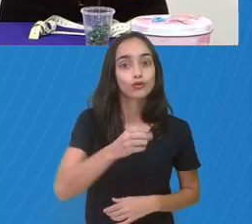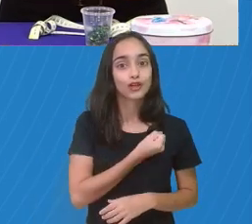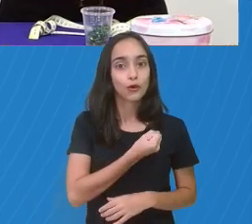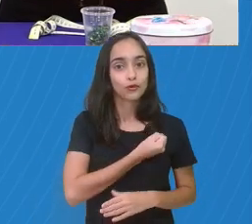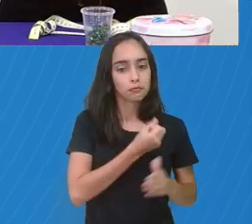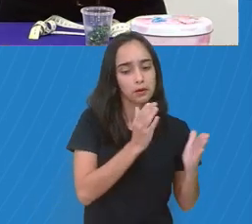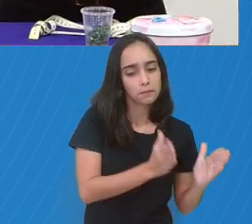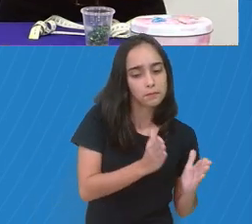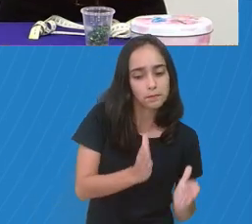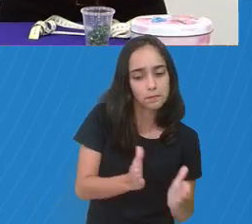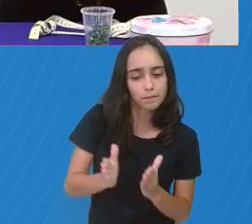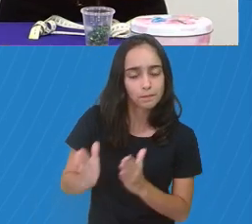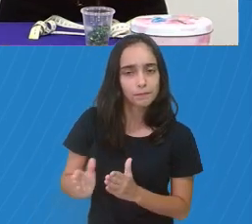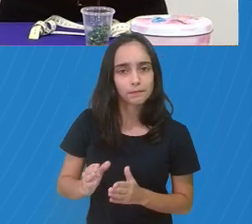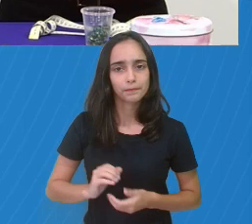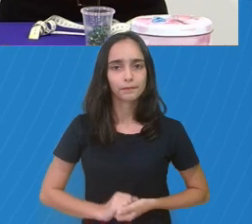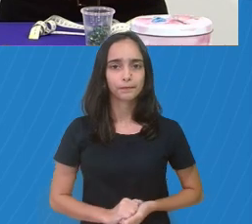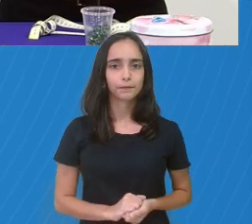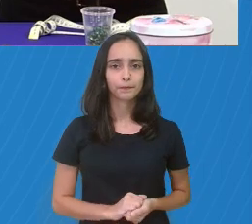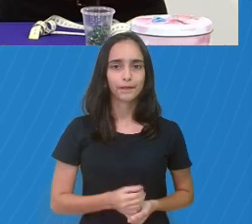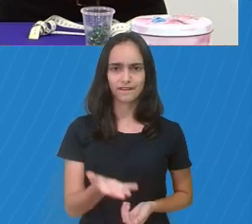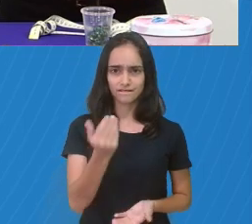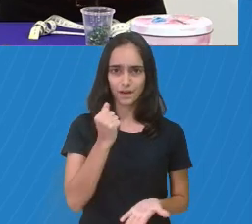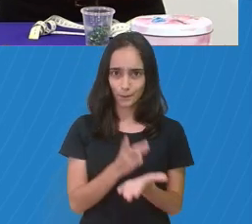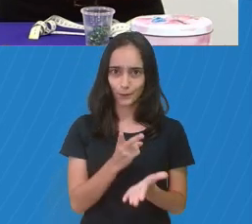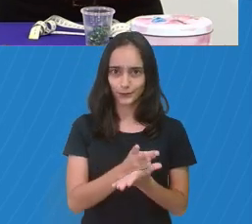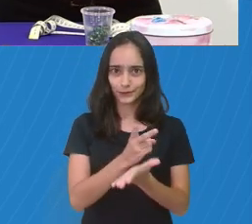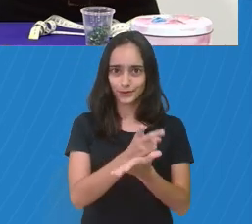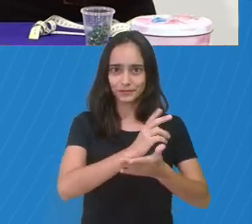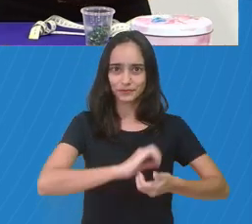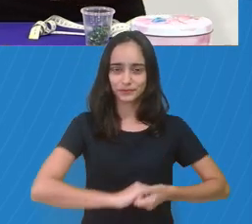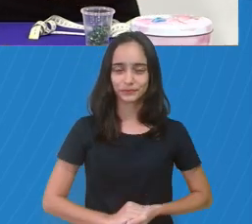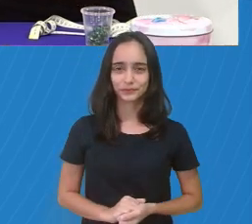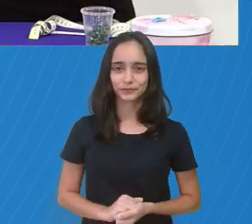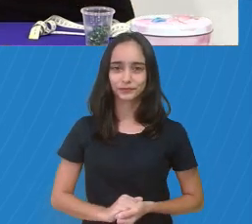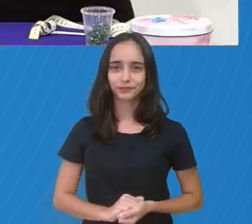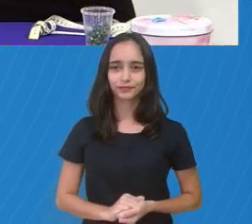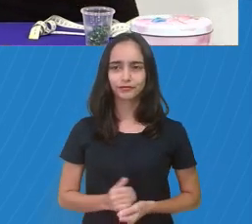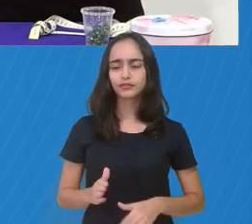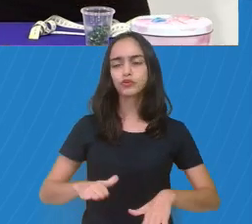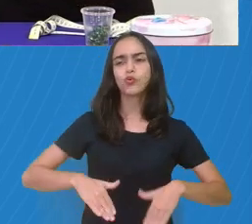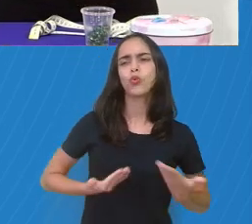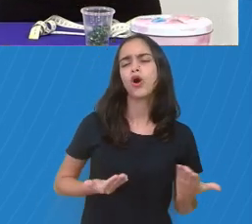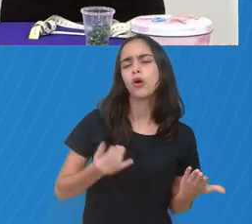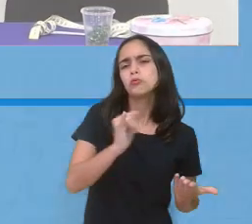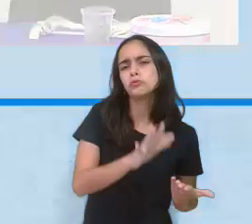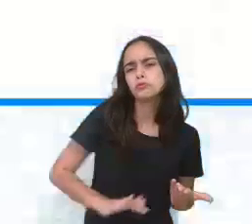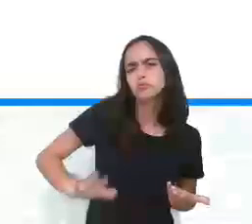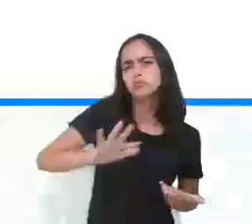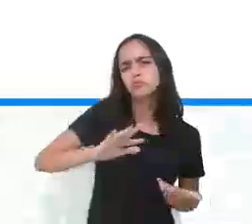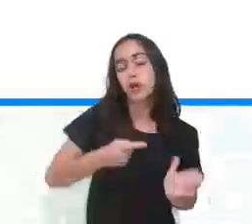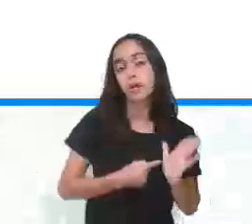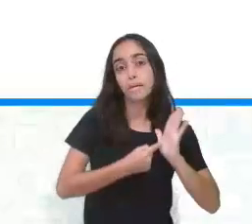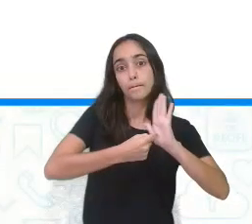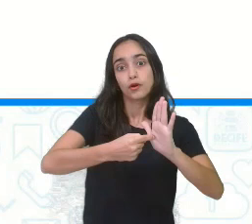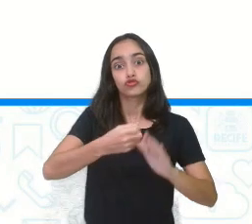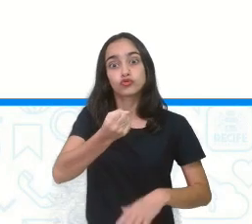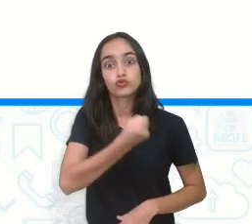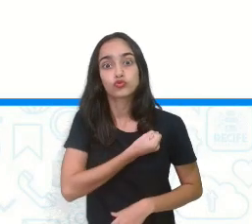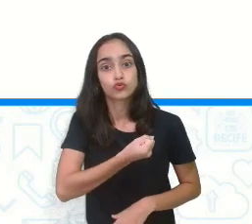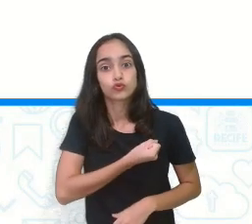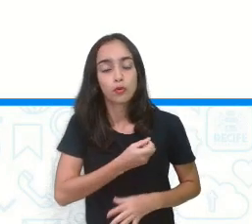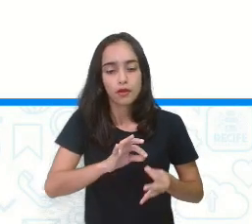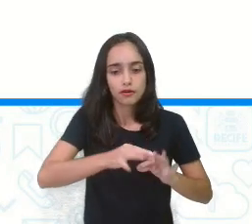ordem. Vamos dar continuidade. Qual imagem está mostrando o número